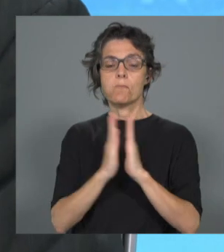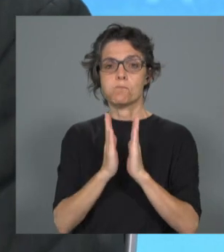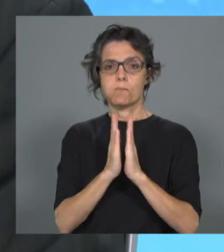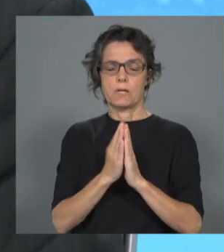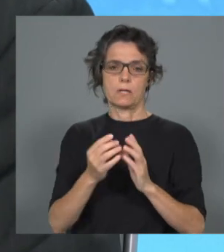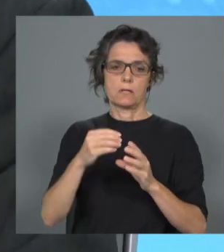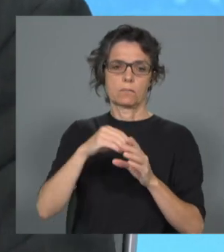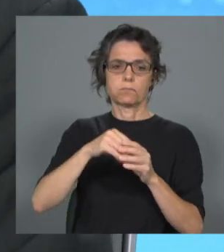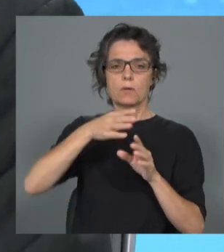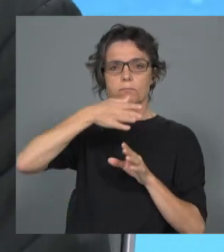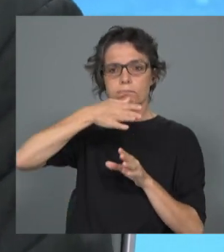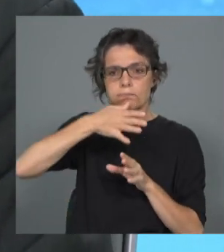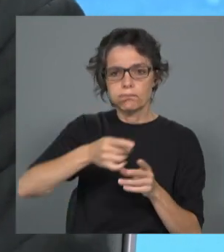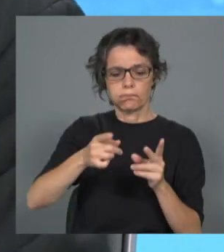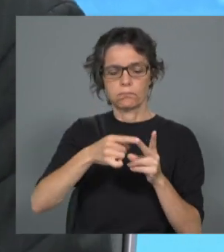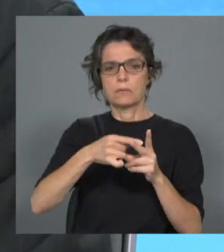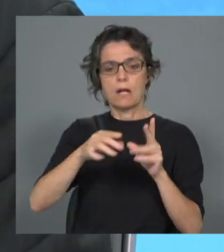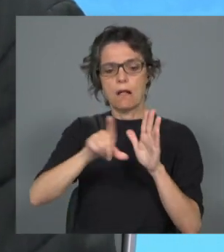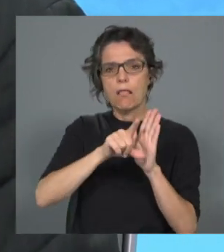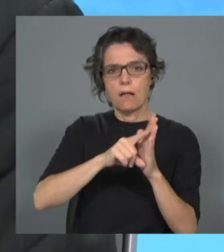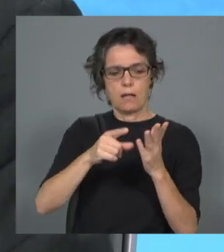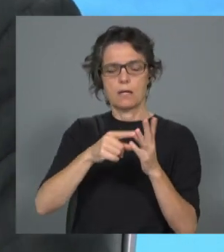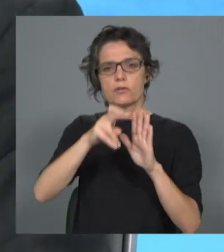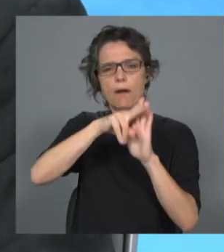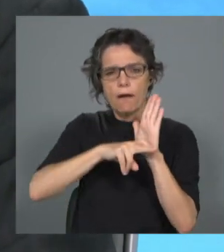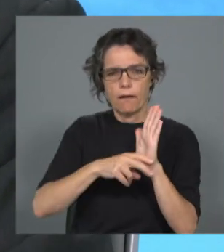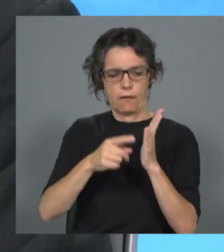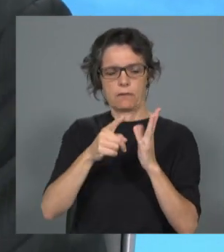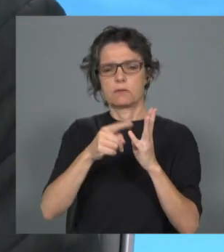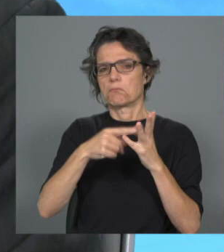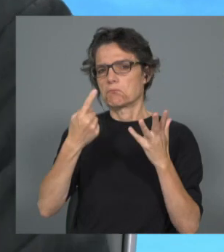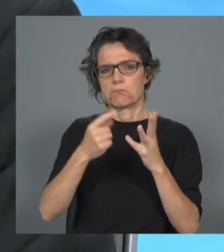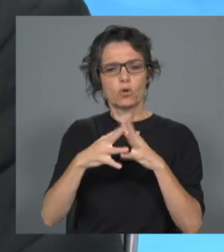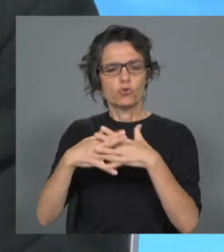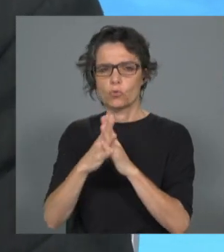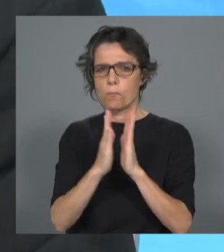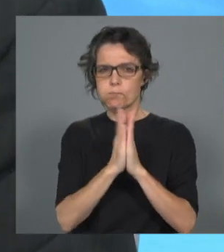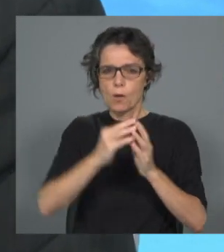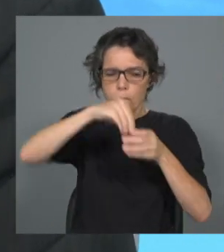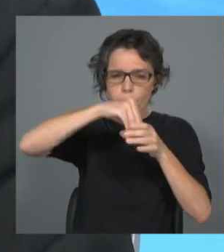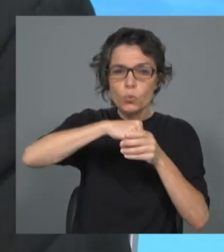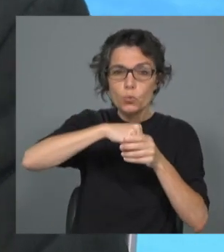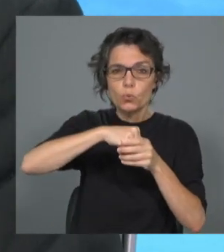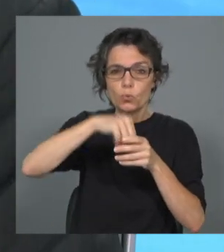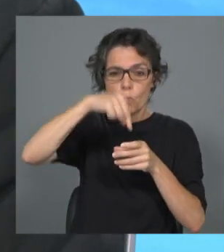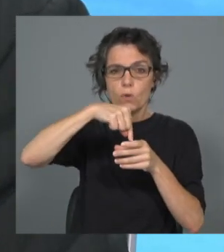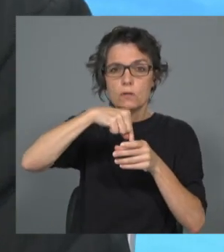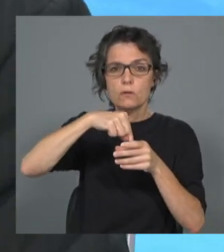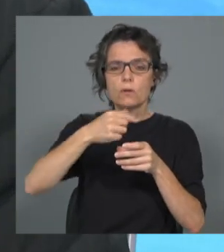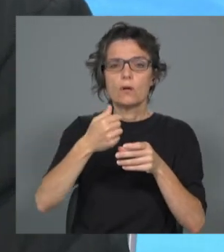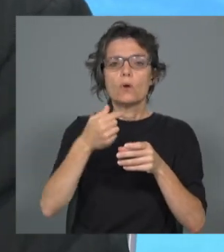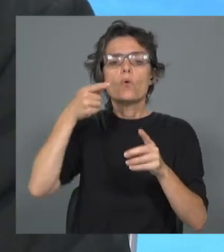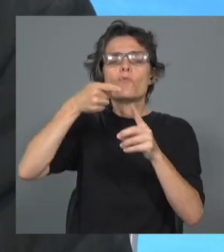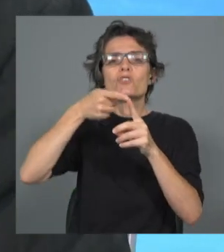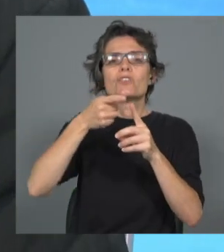doutrina, leis, normas, estruturas, tem como única finalidade